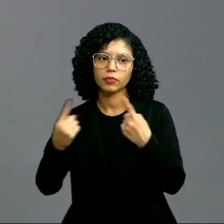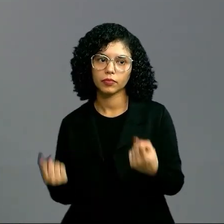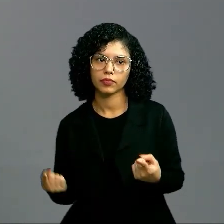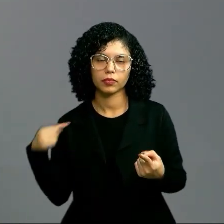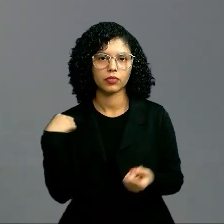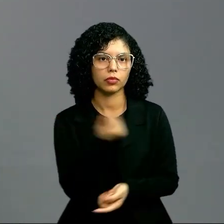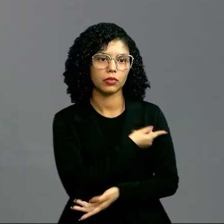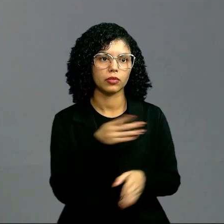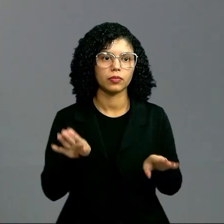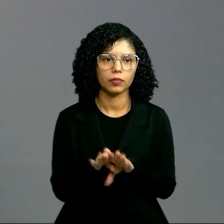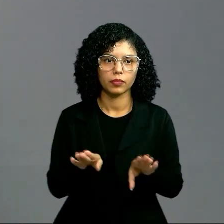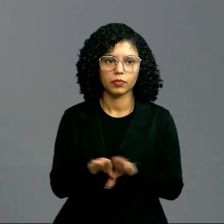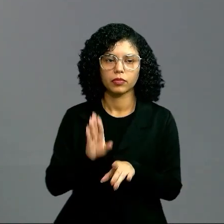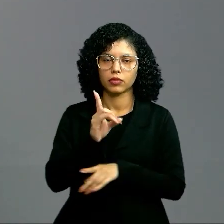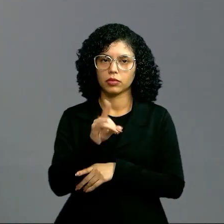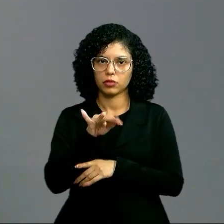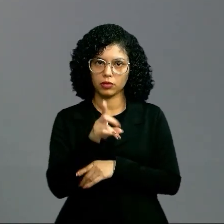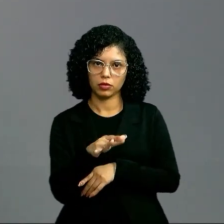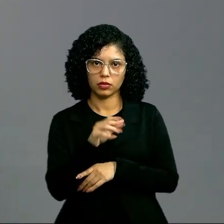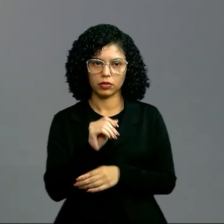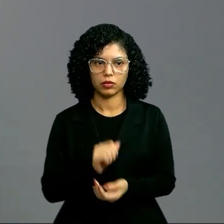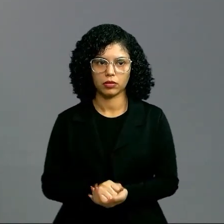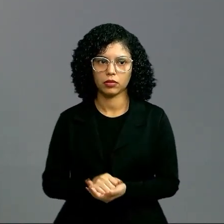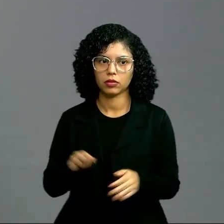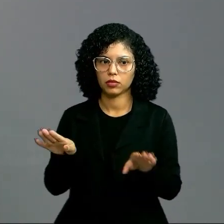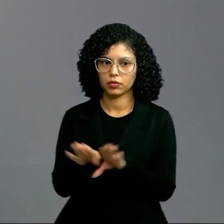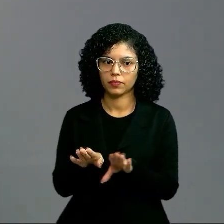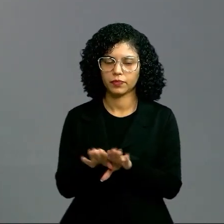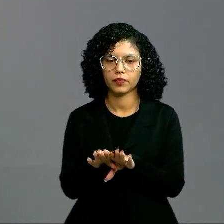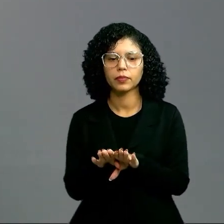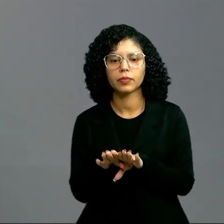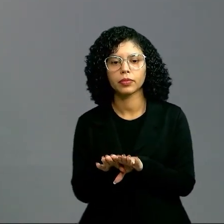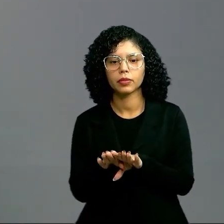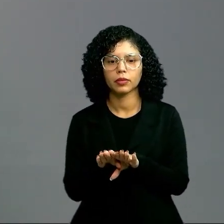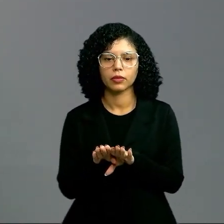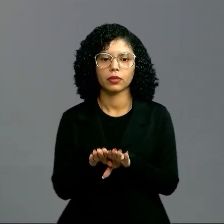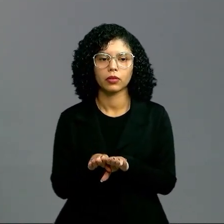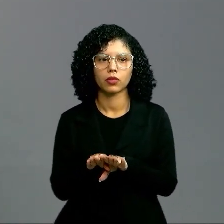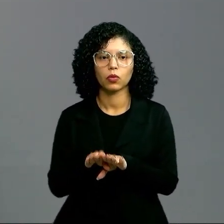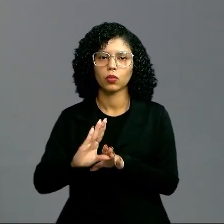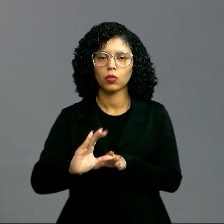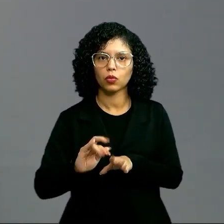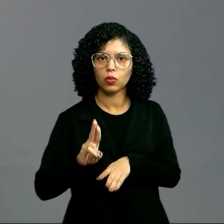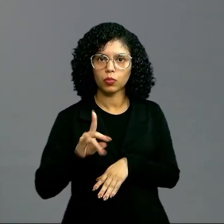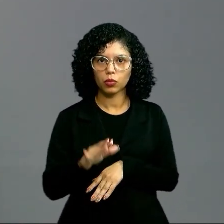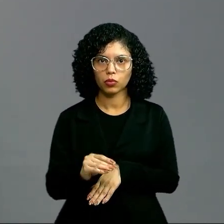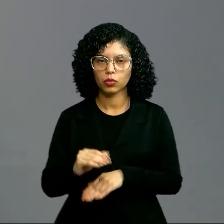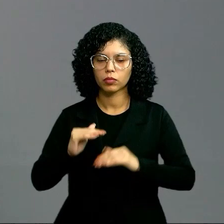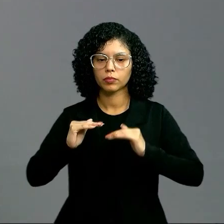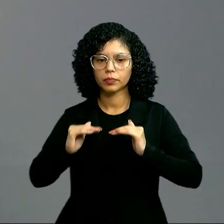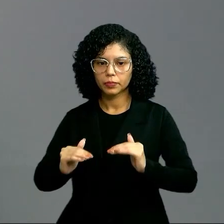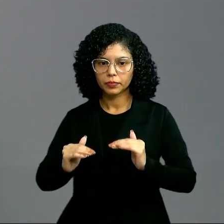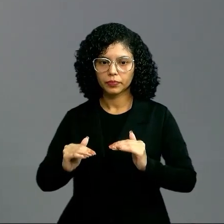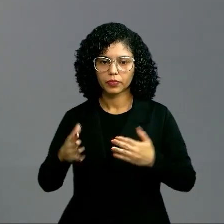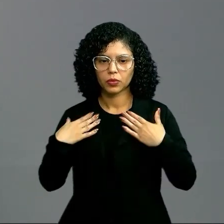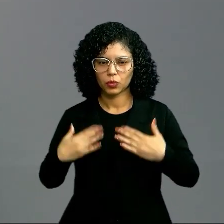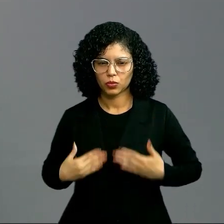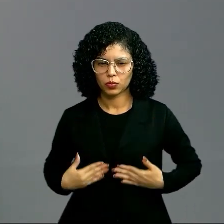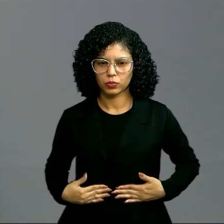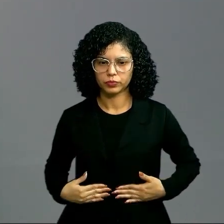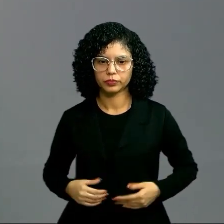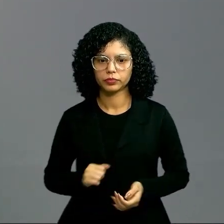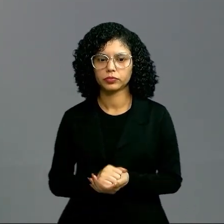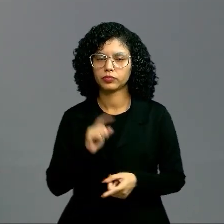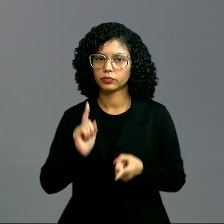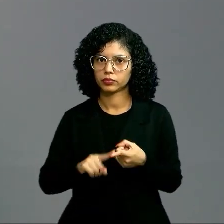Mas nós também temos dióxido de carbono. Dióxido de carbono, ele é um composto instável dentro do nosso corpo.